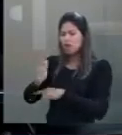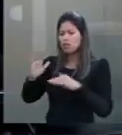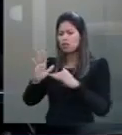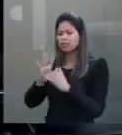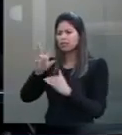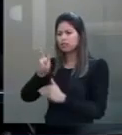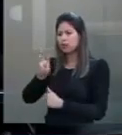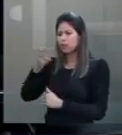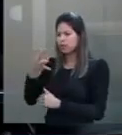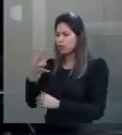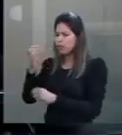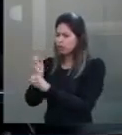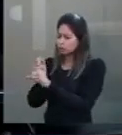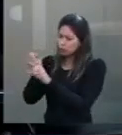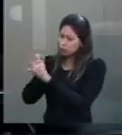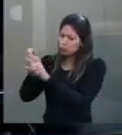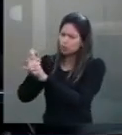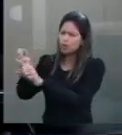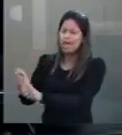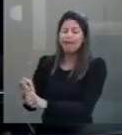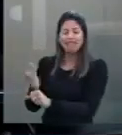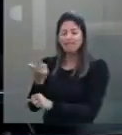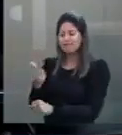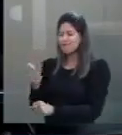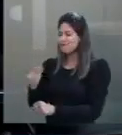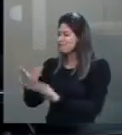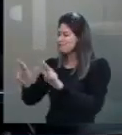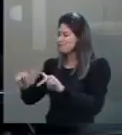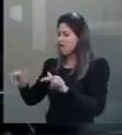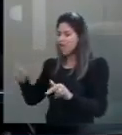Não teve quem não se emocionou, eu mesmo confesso,